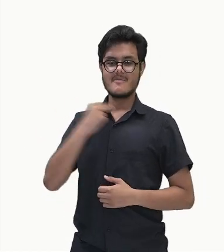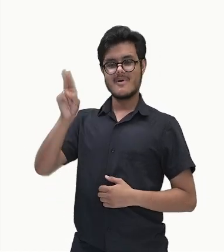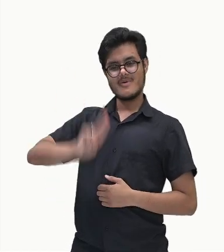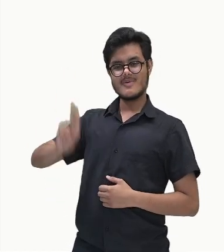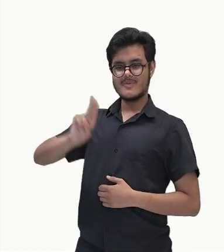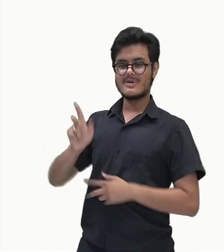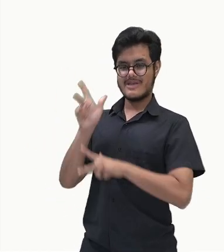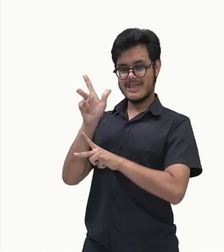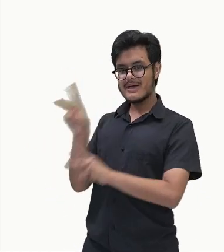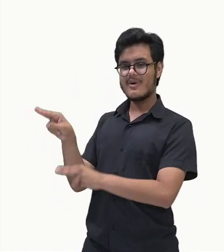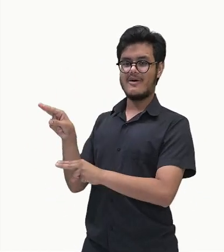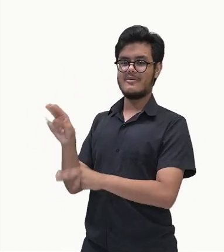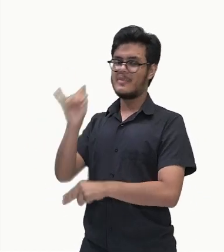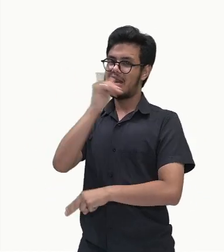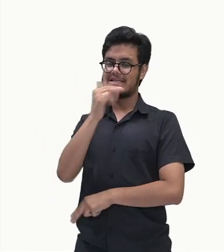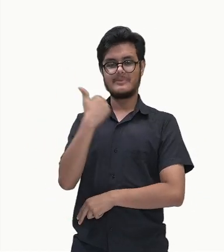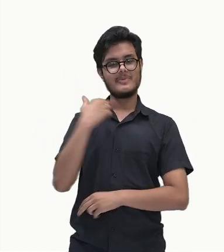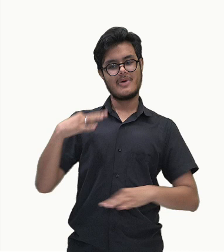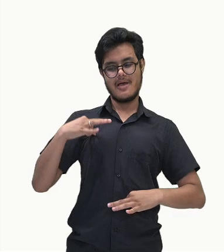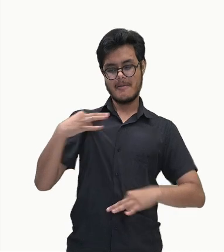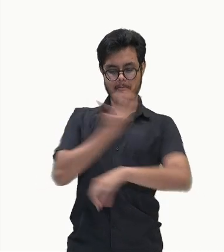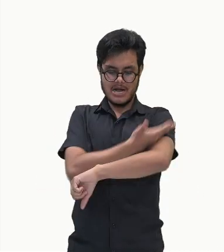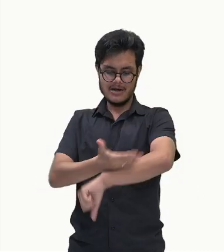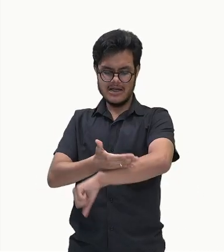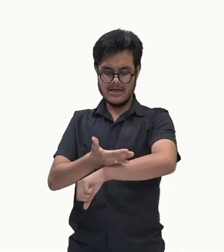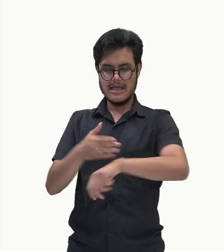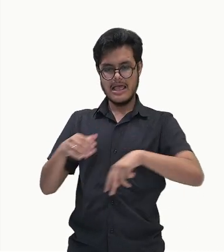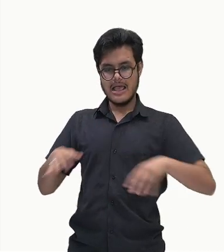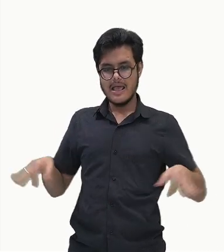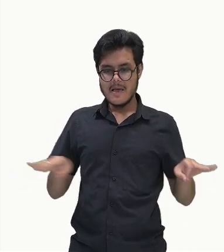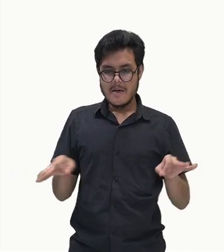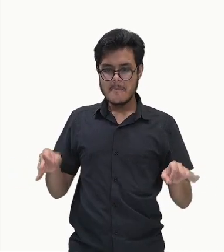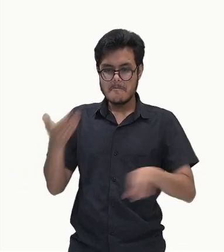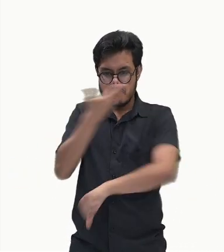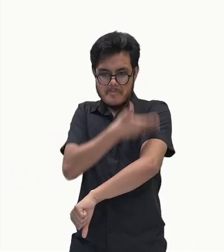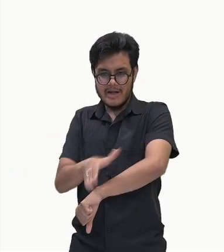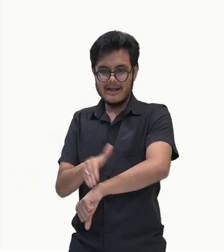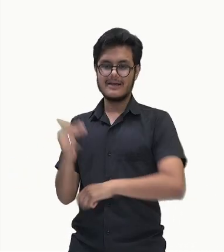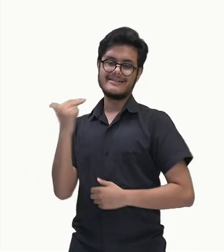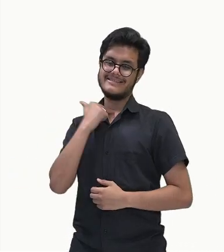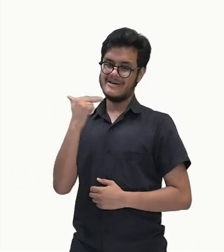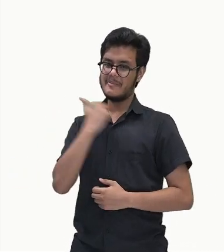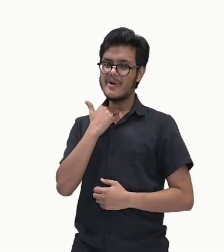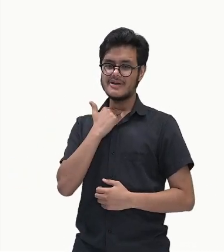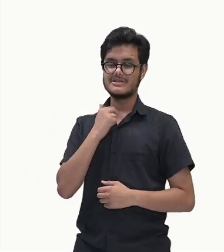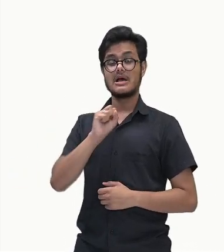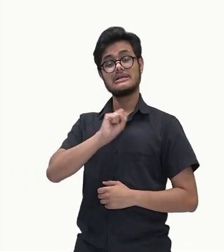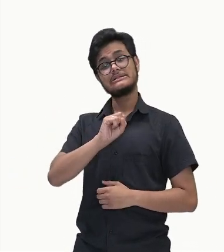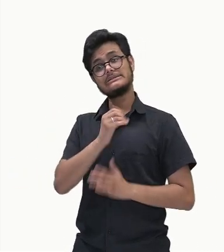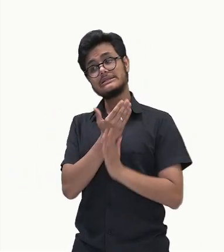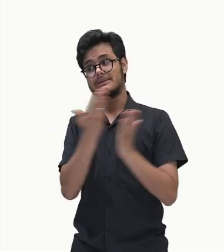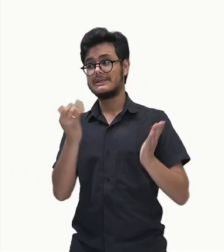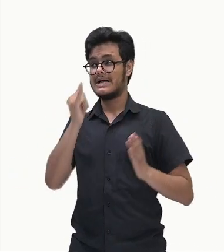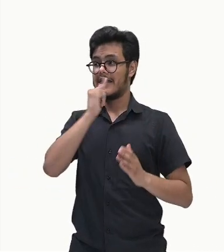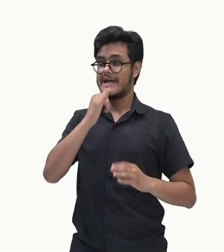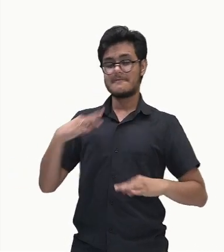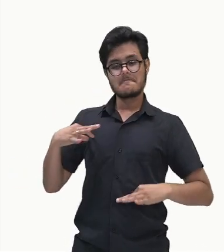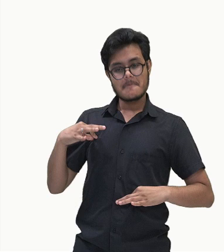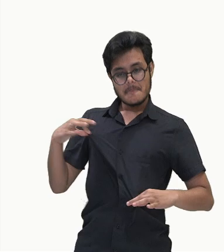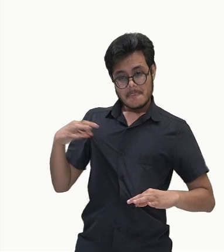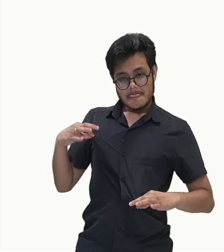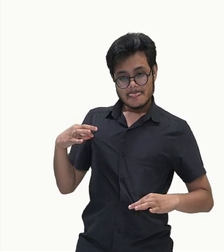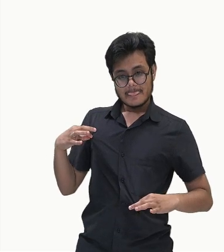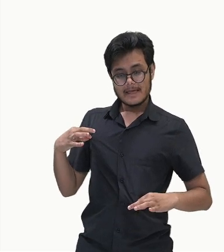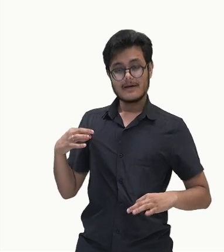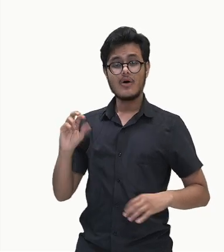a saia branca ela só vai poder usar a blusa branca com a saia azul